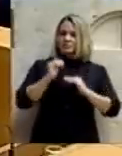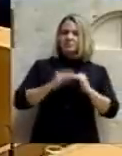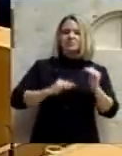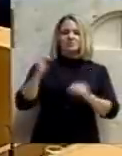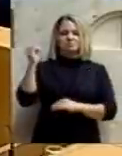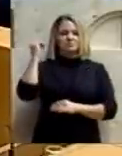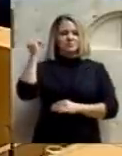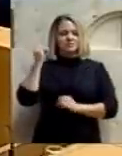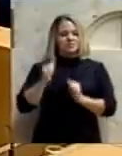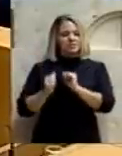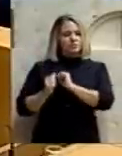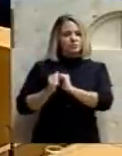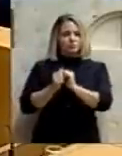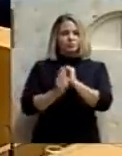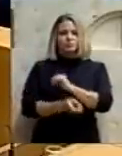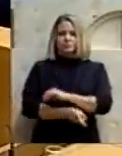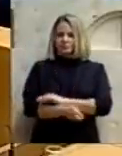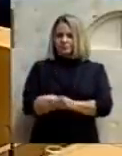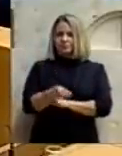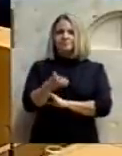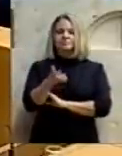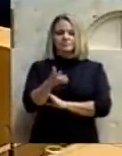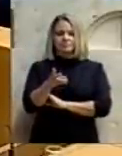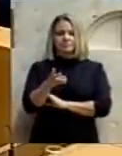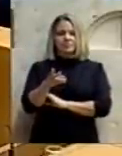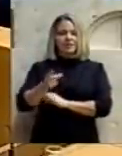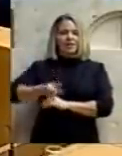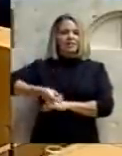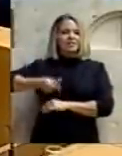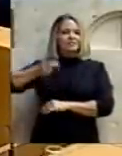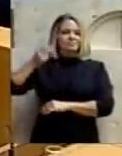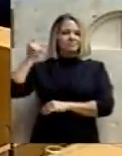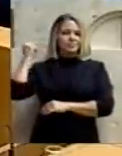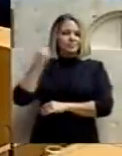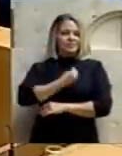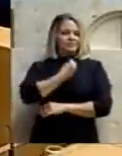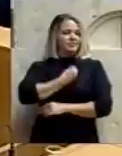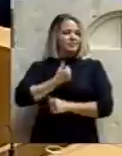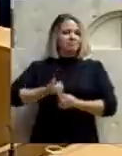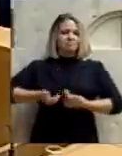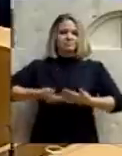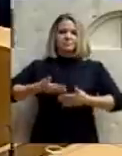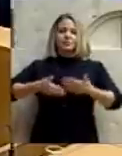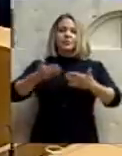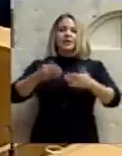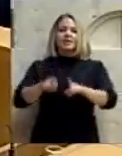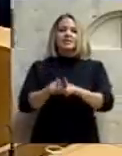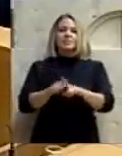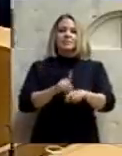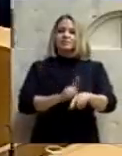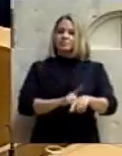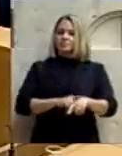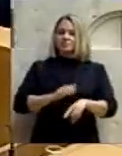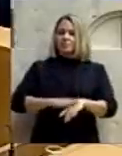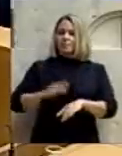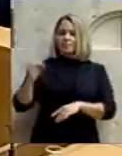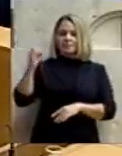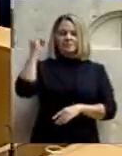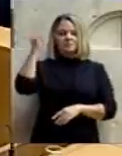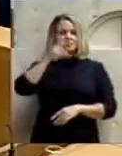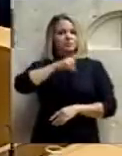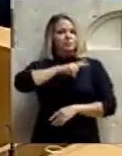essenciais que têm acompanhado Vossa Excelência durante toda a sua vida e, sobretudo, nos momentos